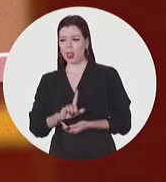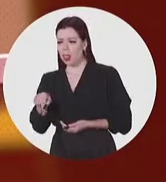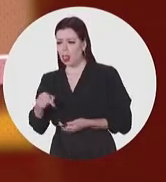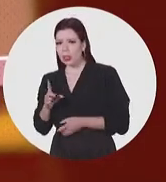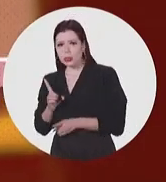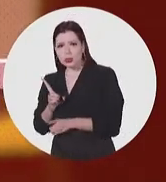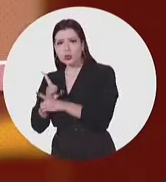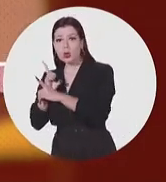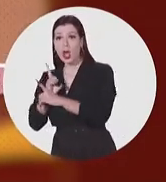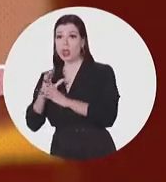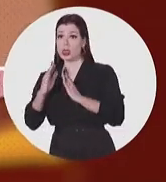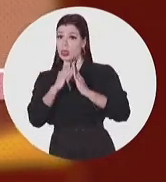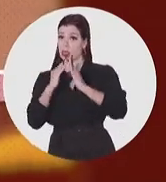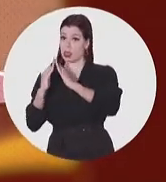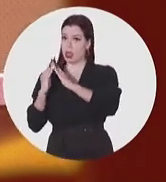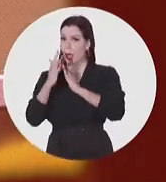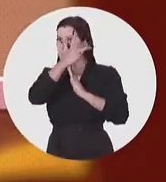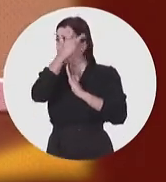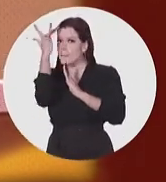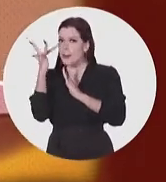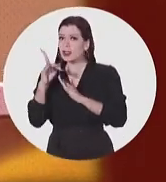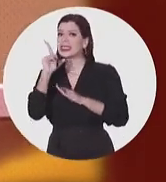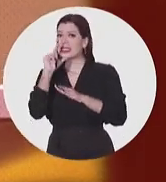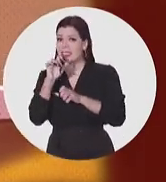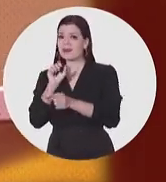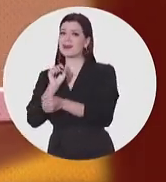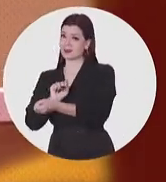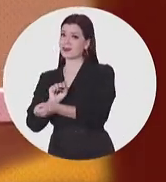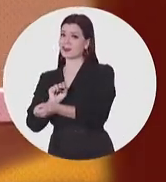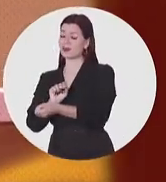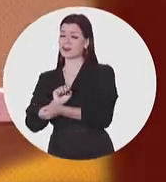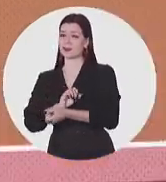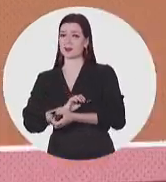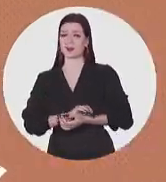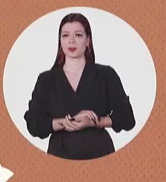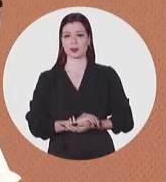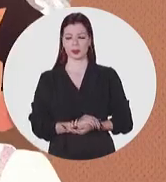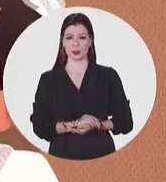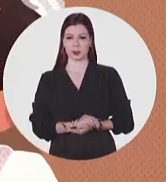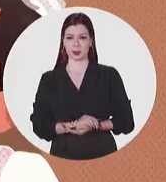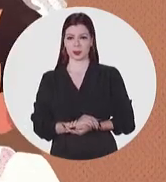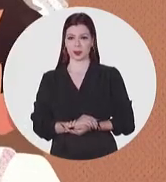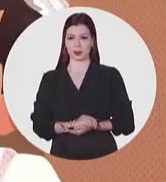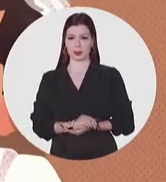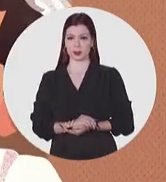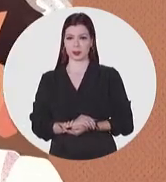Ele tem aparecido em casas de pessoas que acumulam água parada.